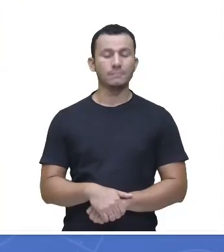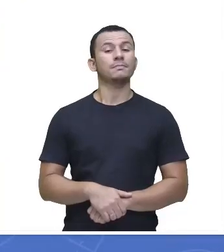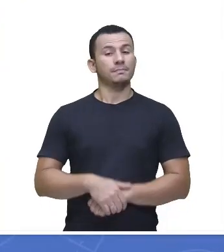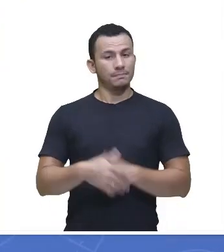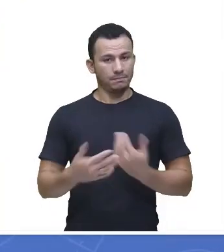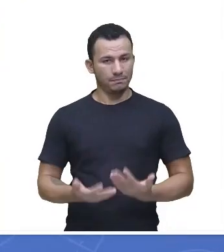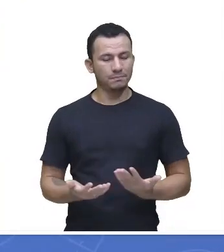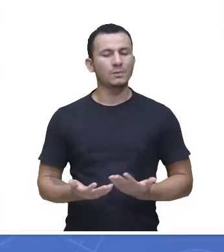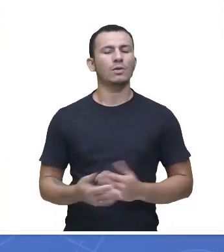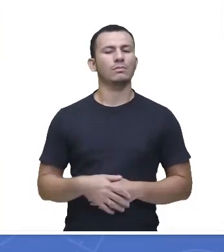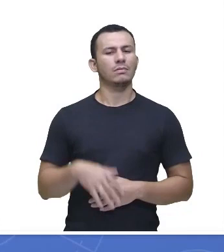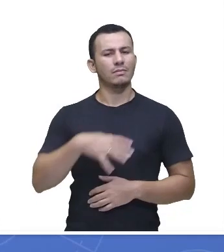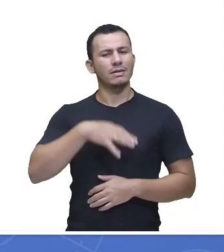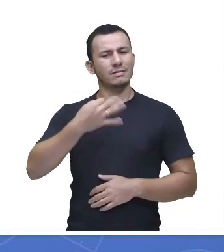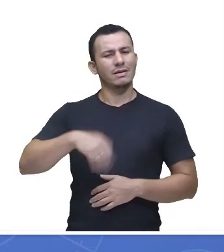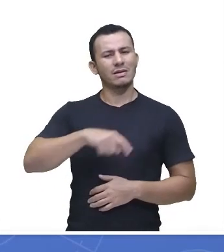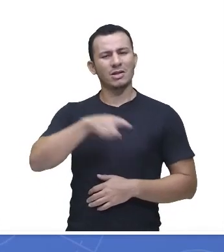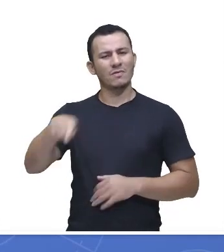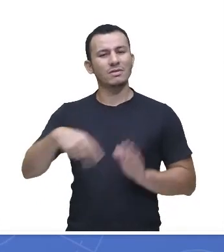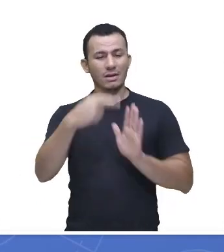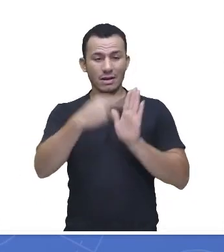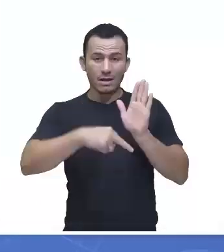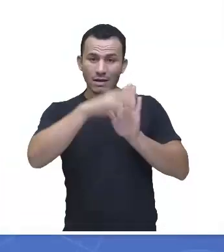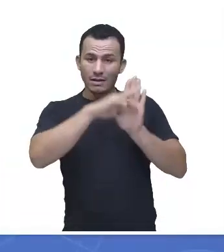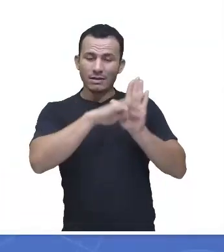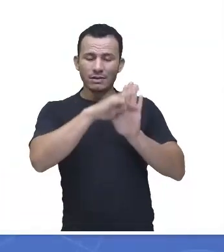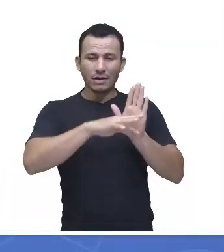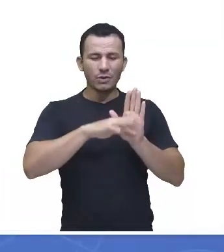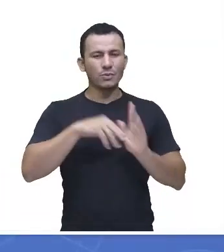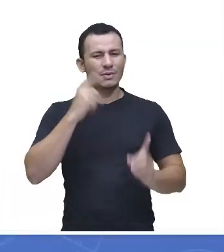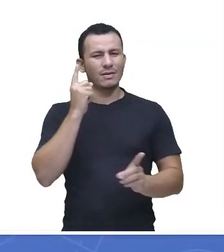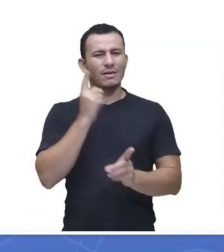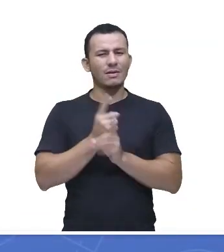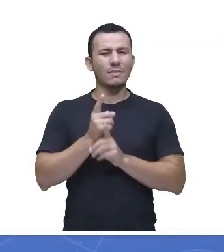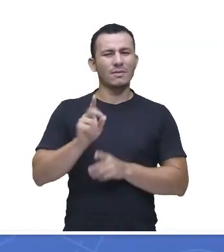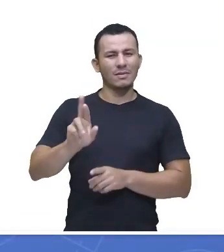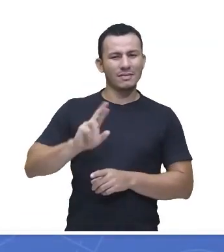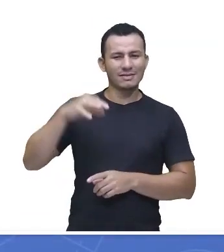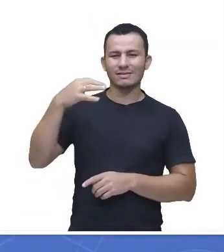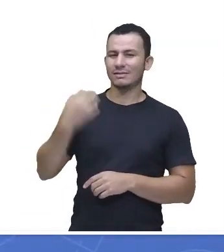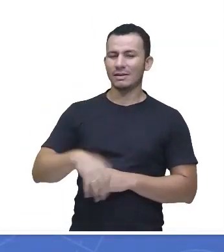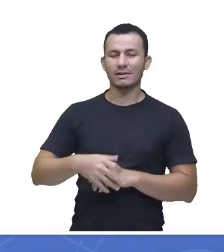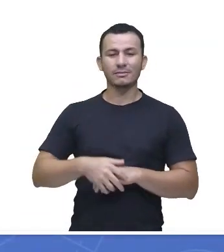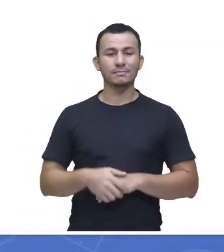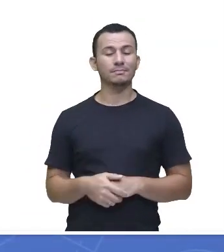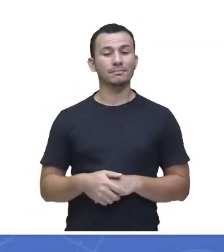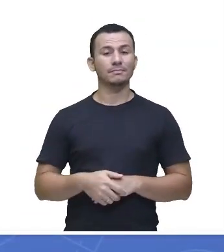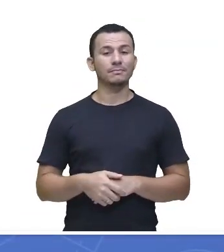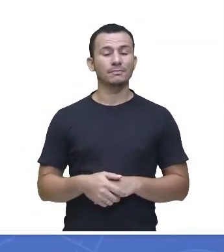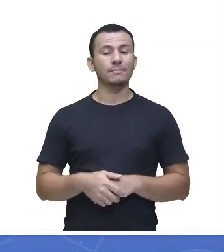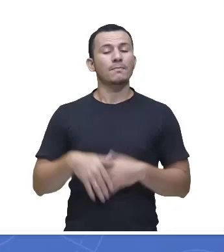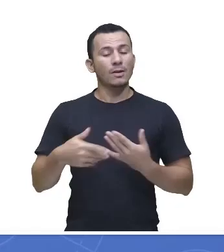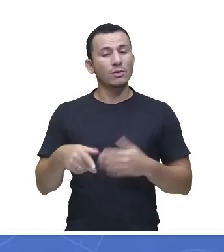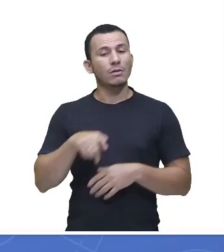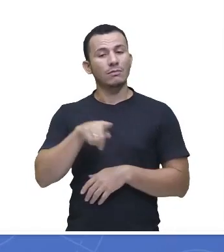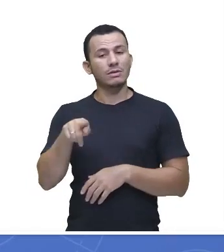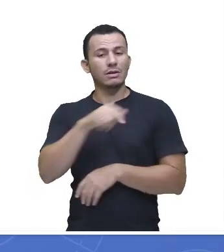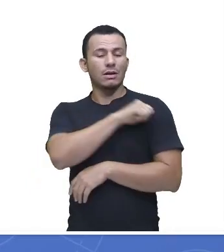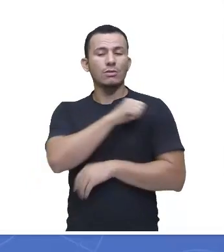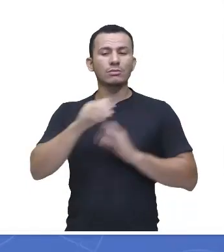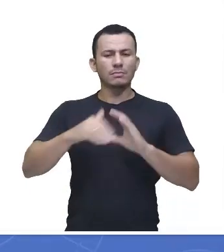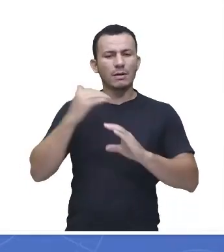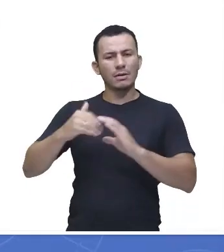Pronto, já voltamos. Eu tenho certeza que você releu o texto e você encontrou a alternativa correta. Vou registrar, então, você que está